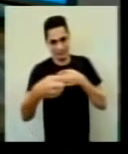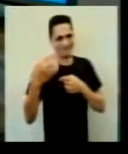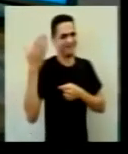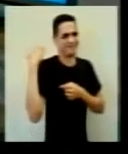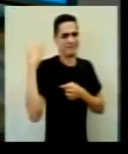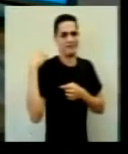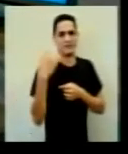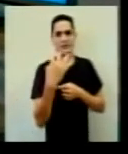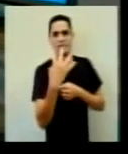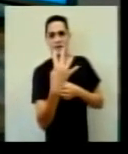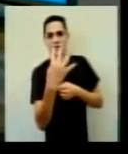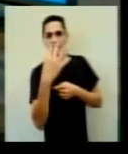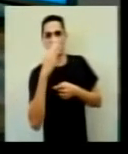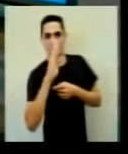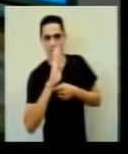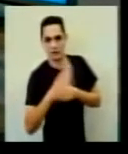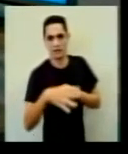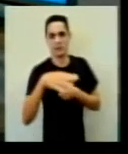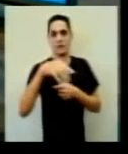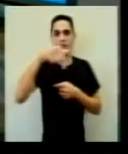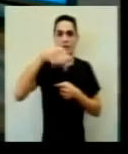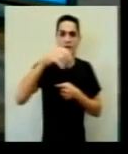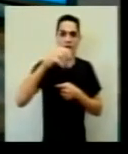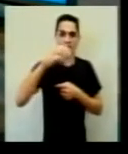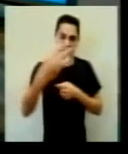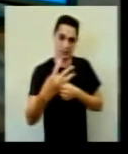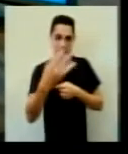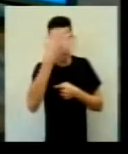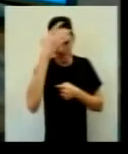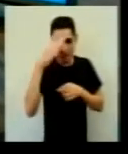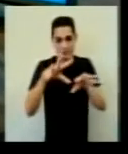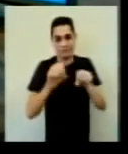3.249. Na semana 31 nós tivemos